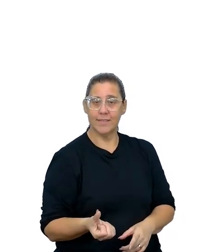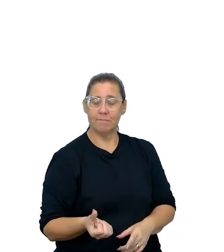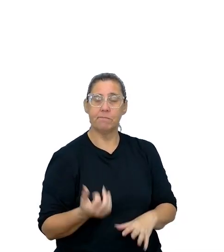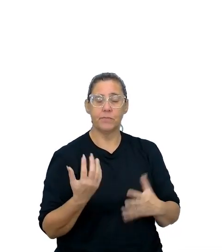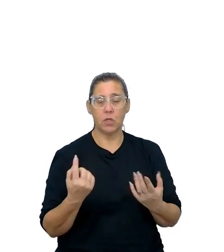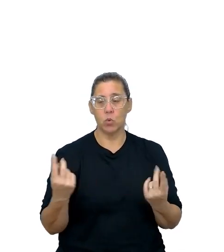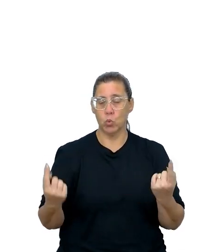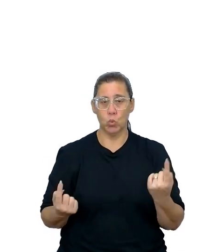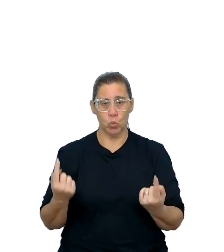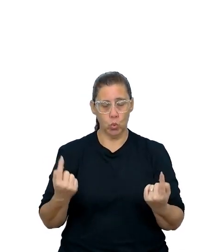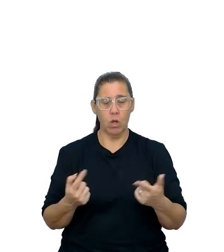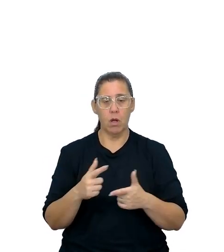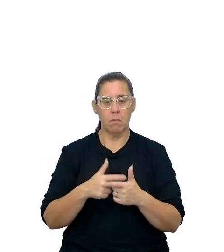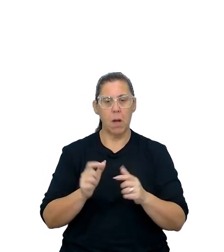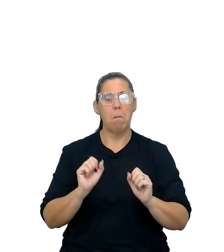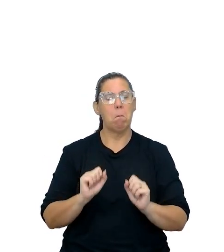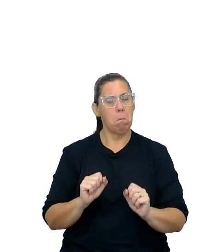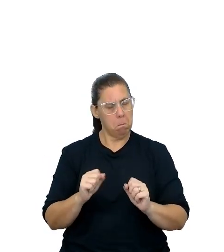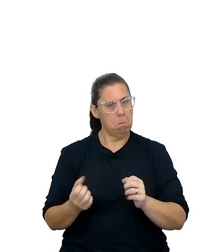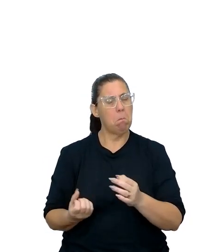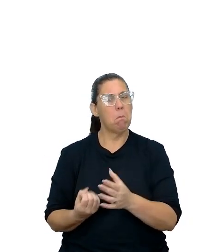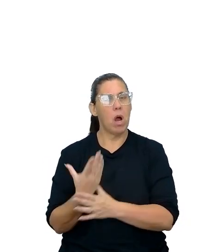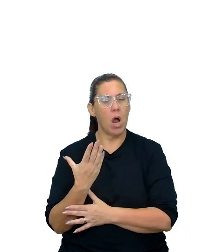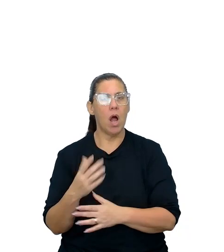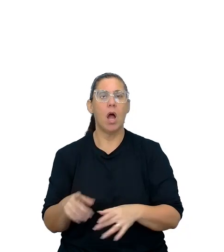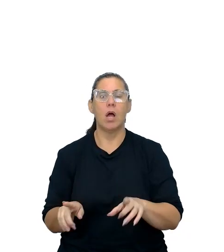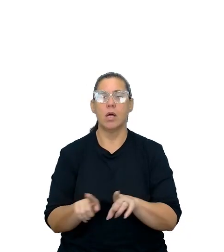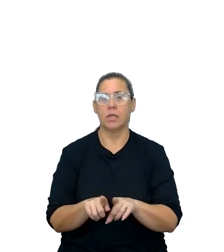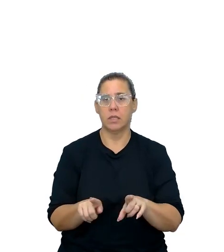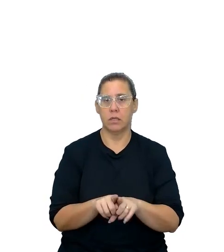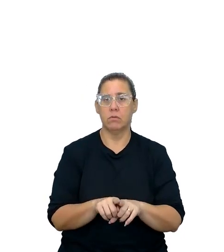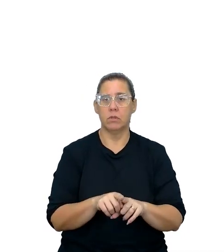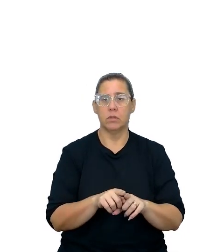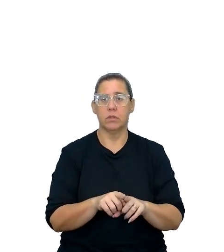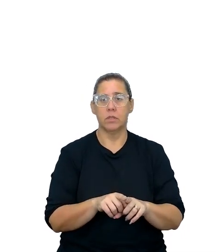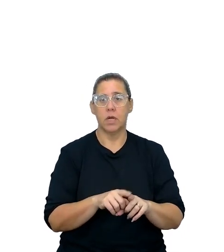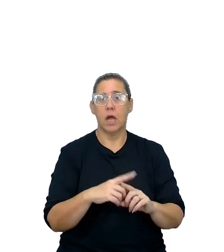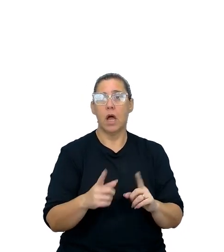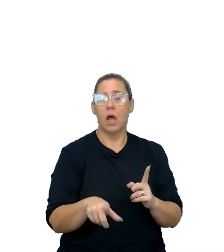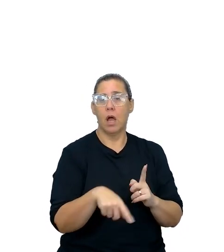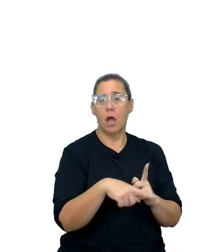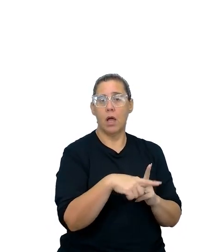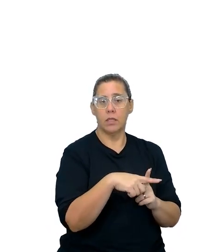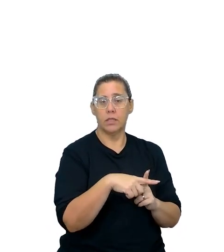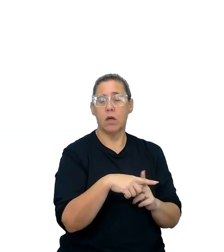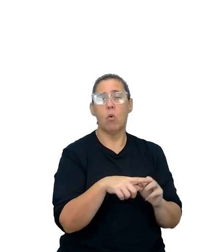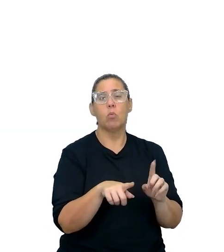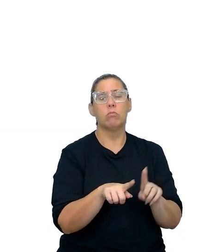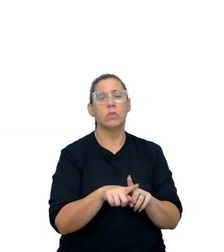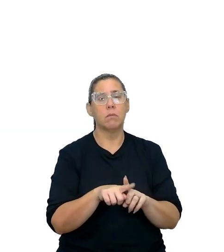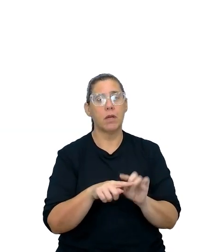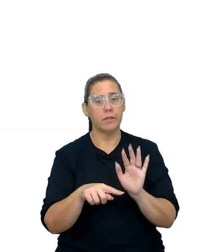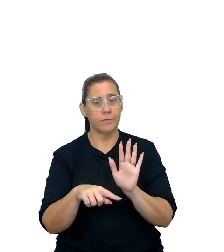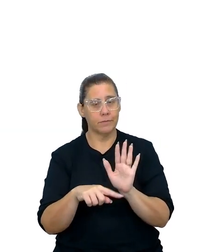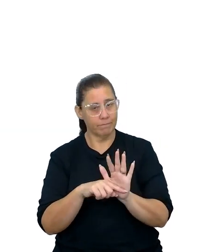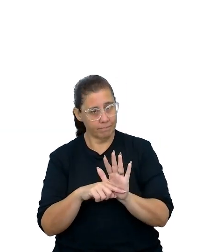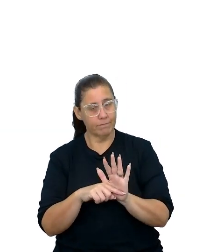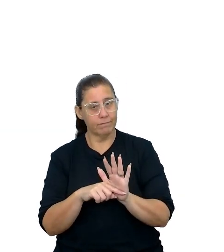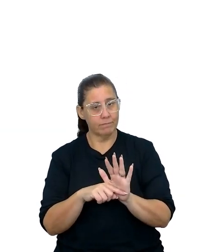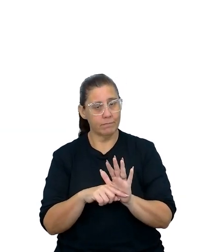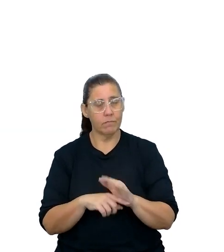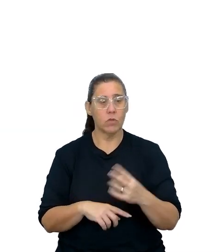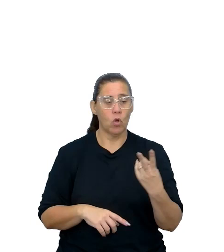nesses 2 problemas, pode aparecer tanto a adição como a subtração, né?